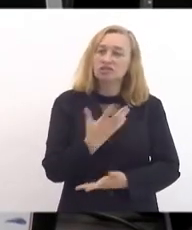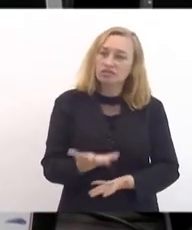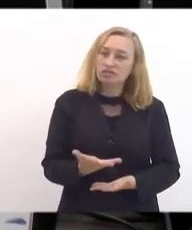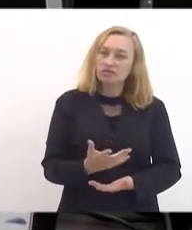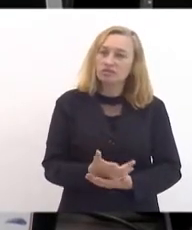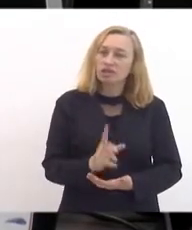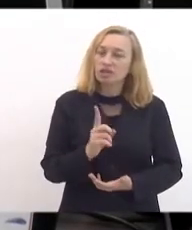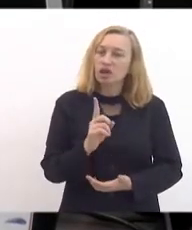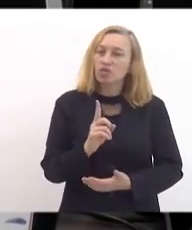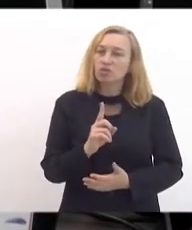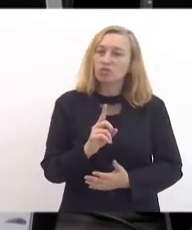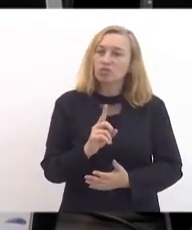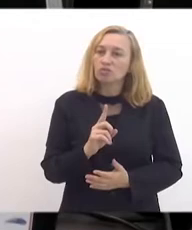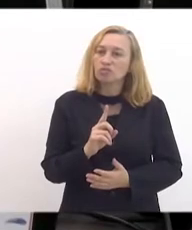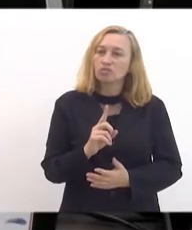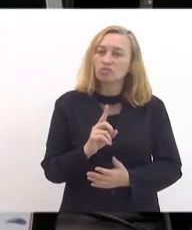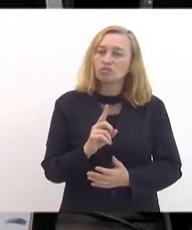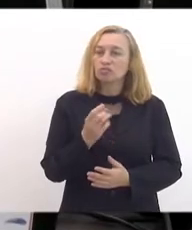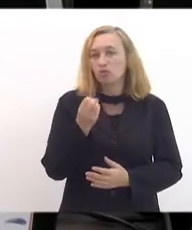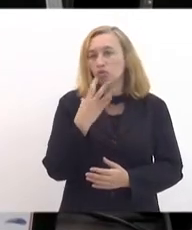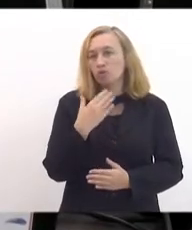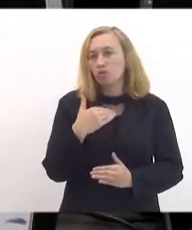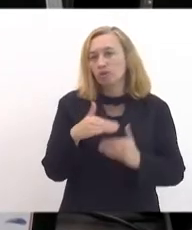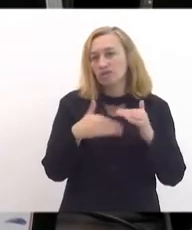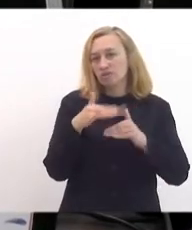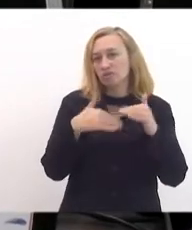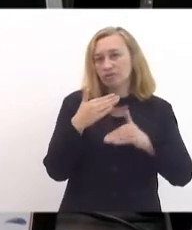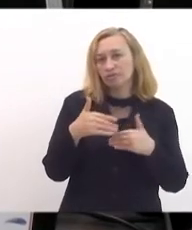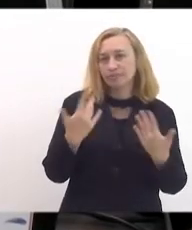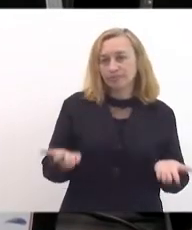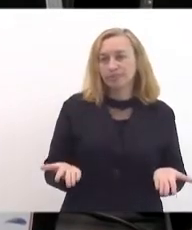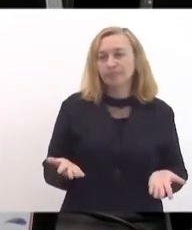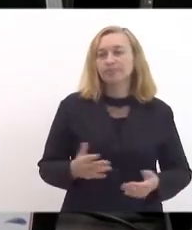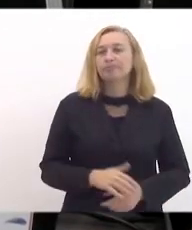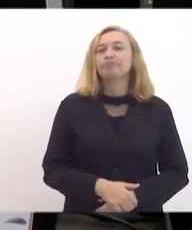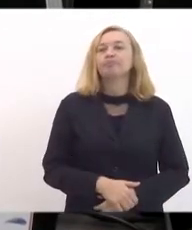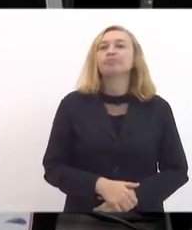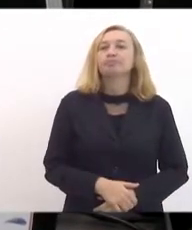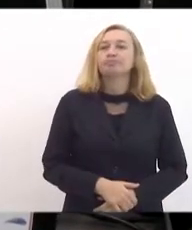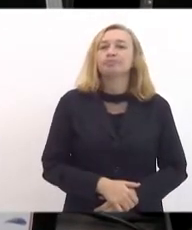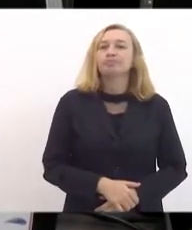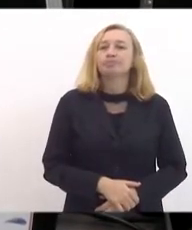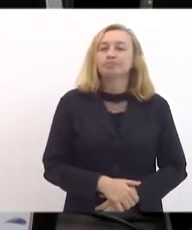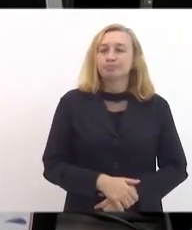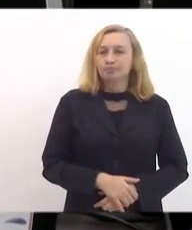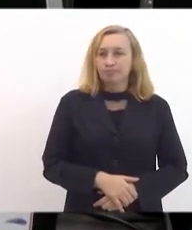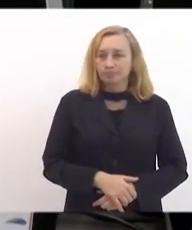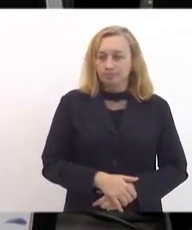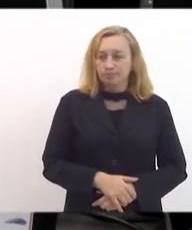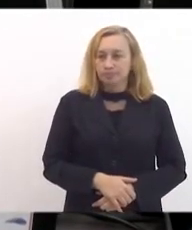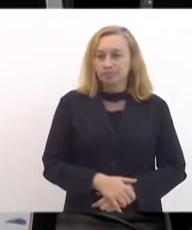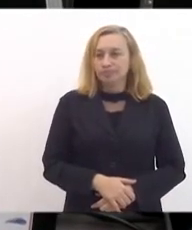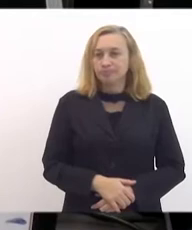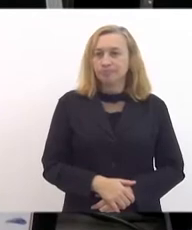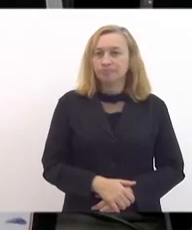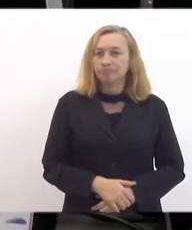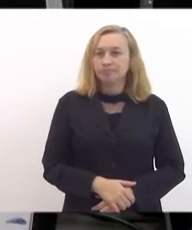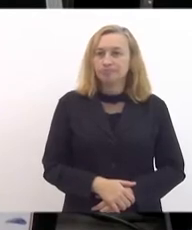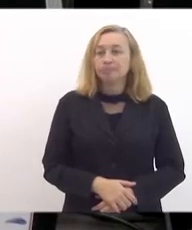iniciativas não foram frutíferas tá e uniformização estabilização o normativo